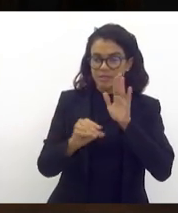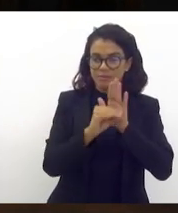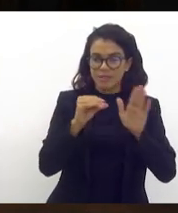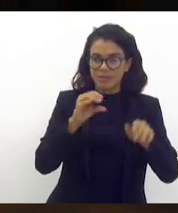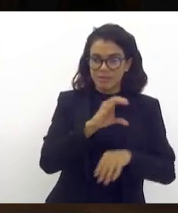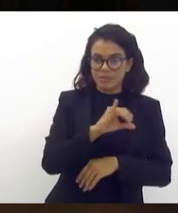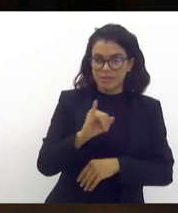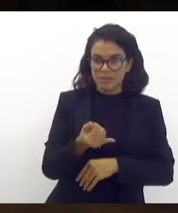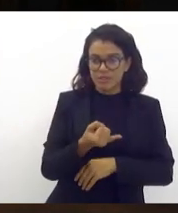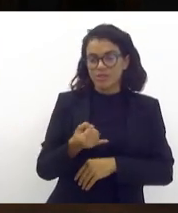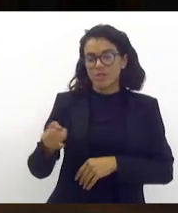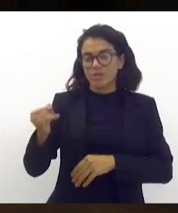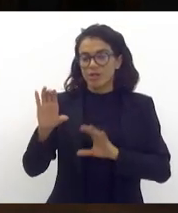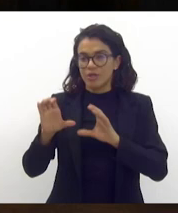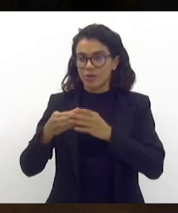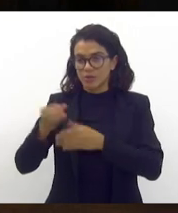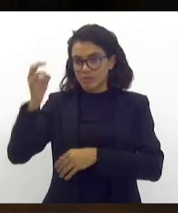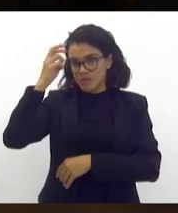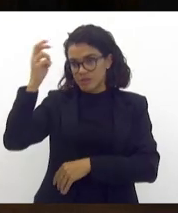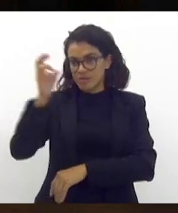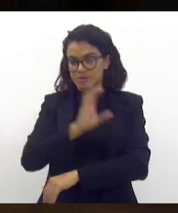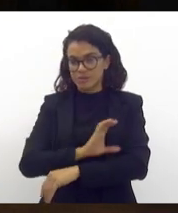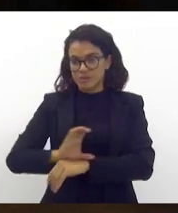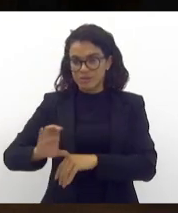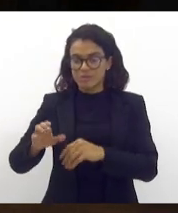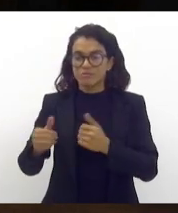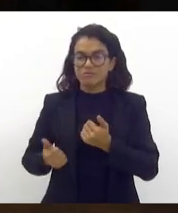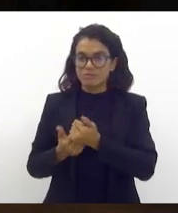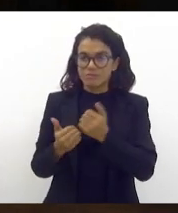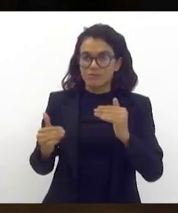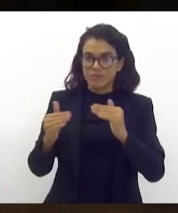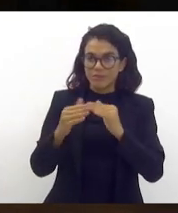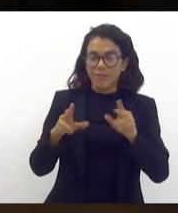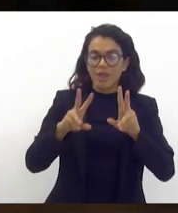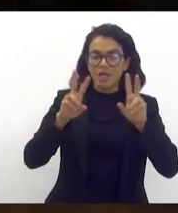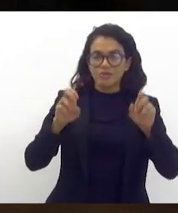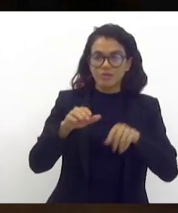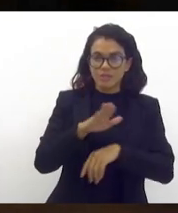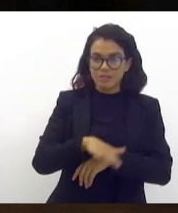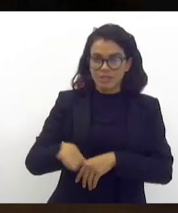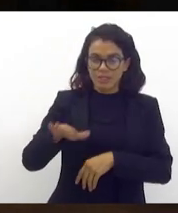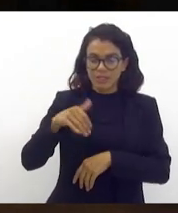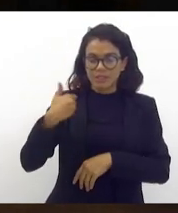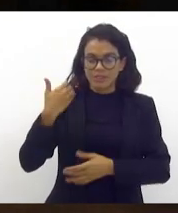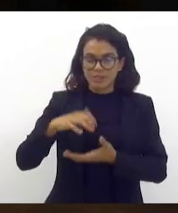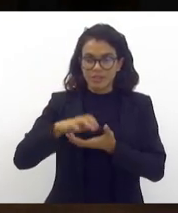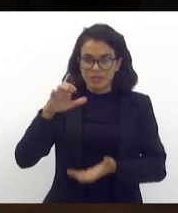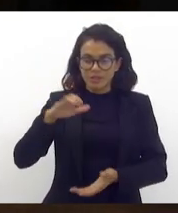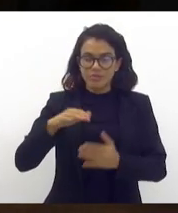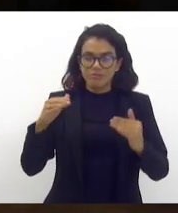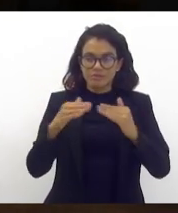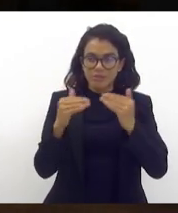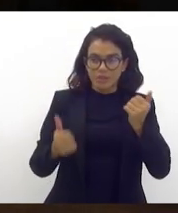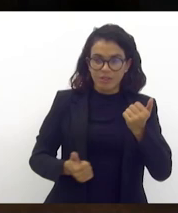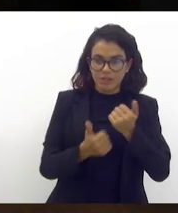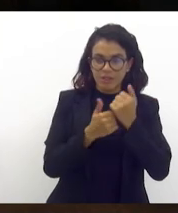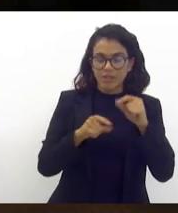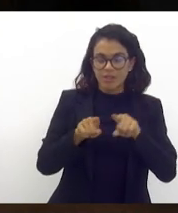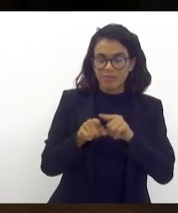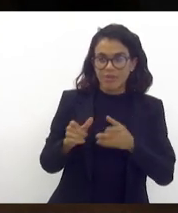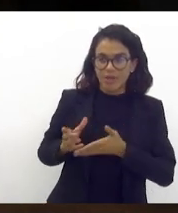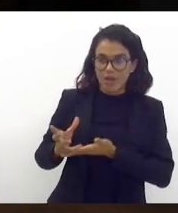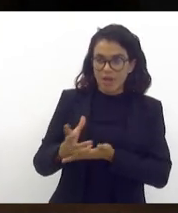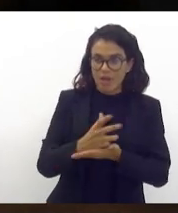de cultura favorável, de assuntos da criança, do adolescente e do idoso favorável, e de orçamento,